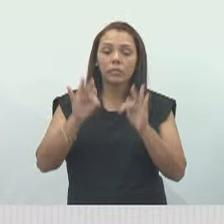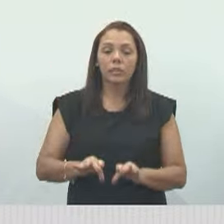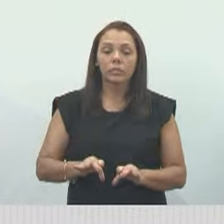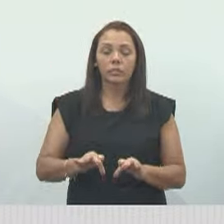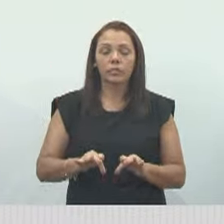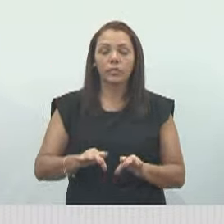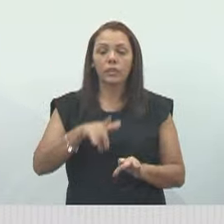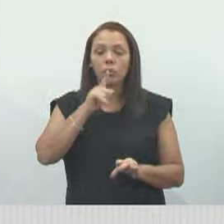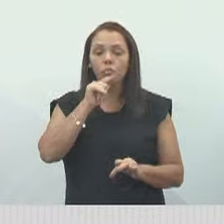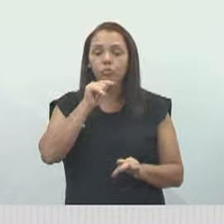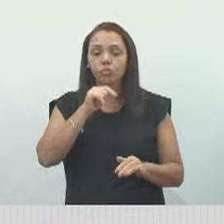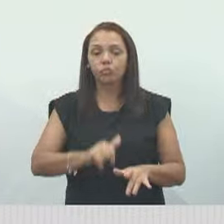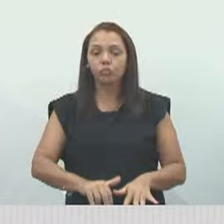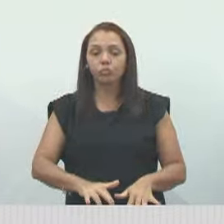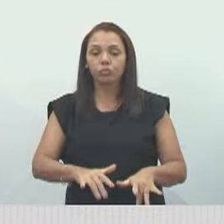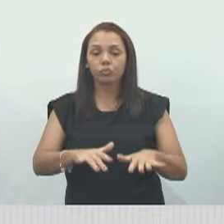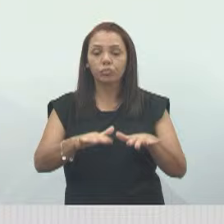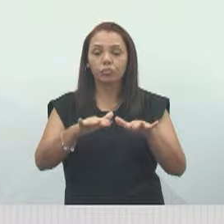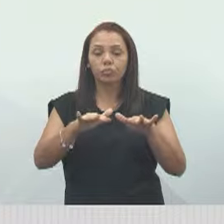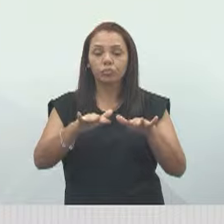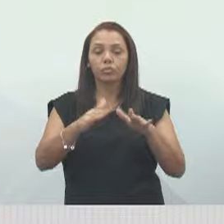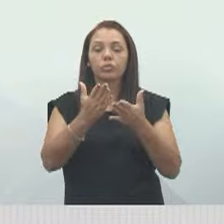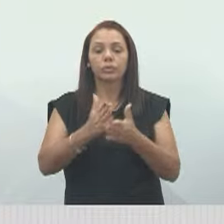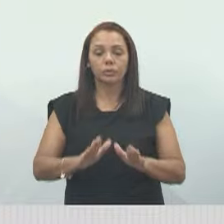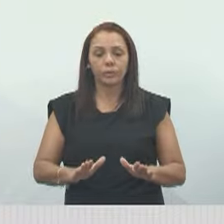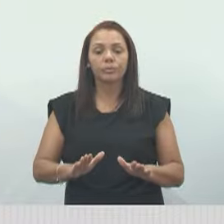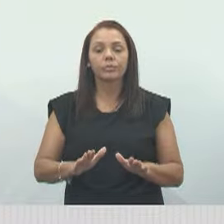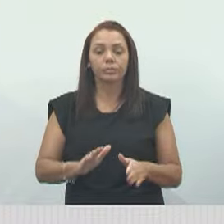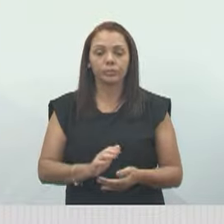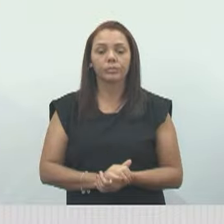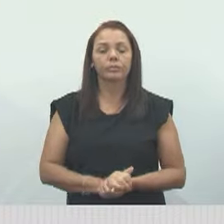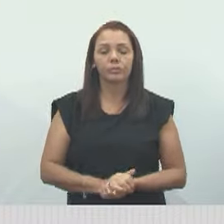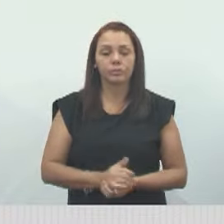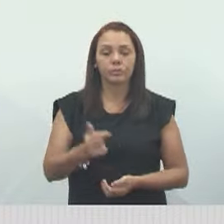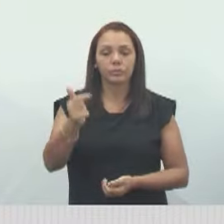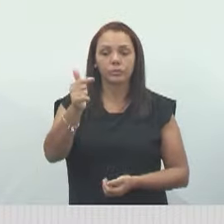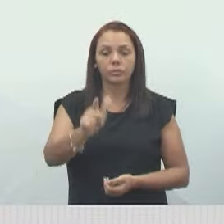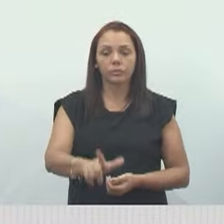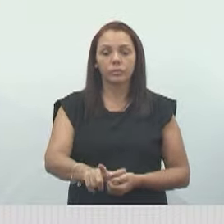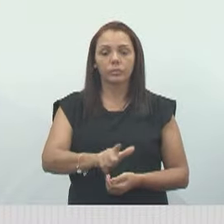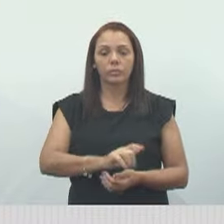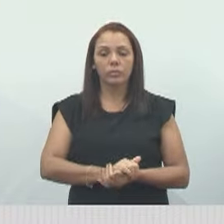daquelas ruas, tá bom? Pode ir para o próximo?